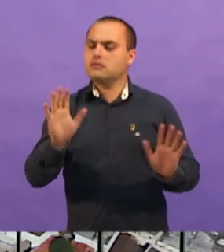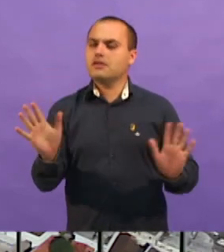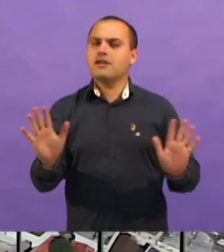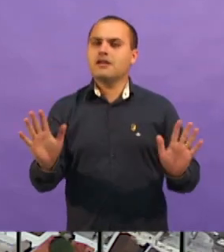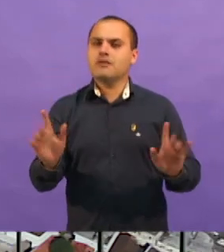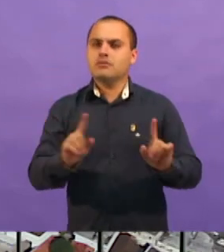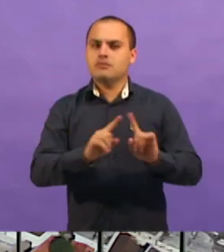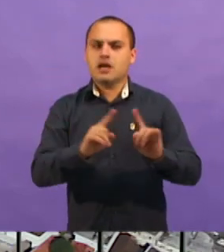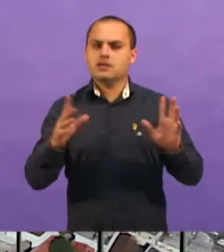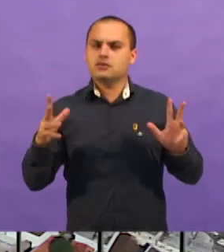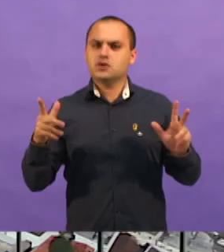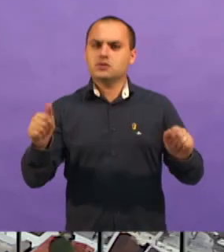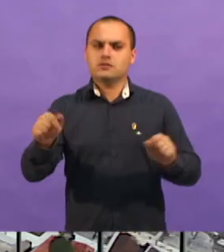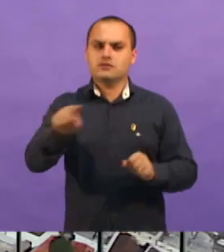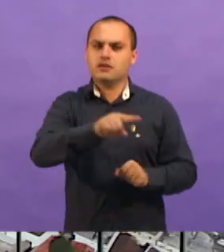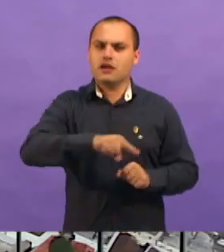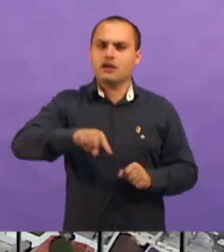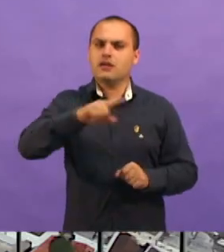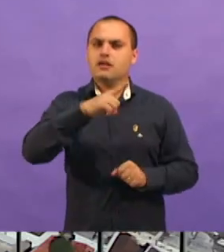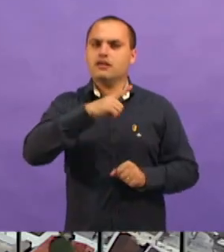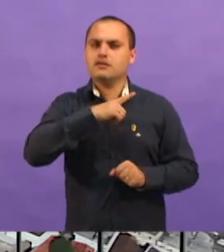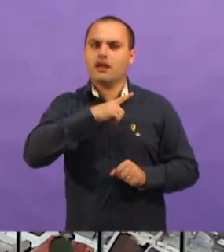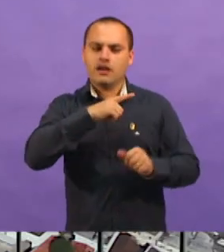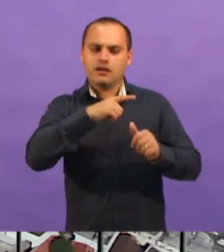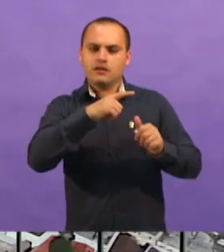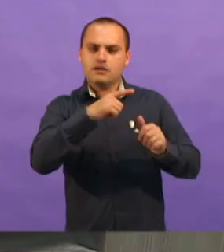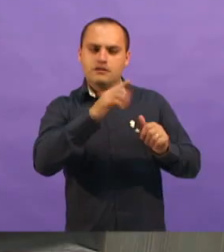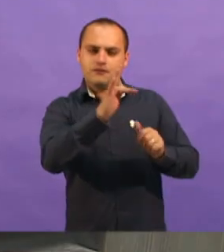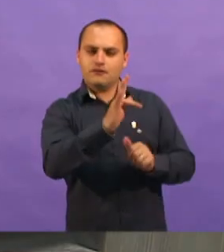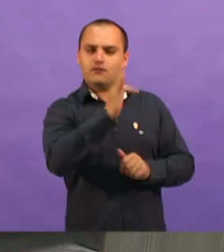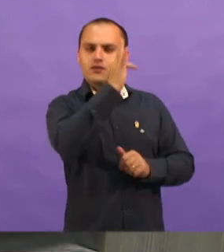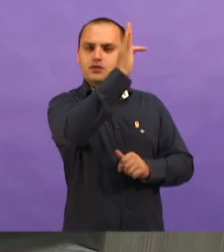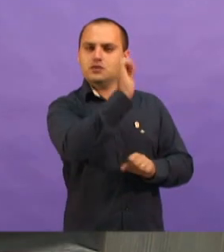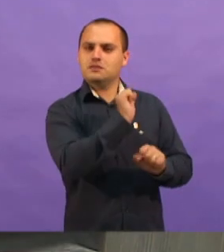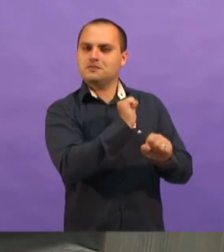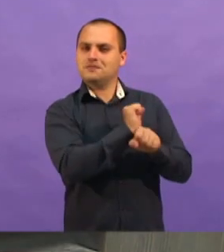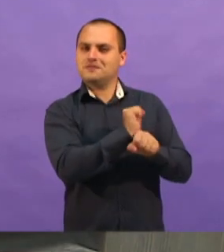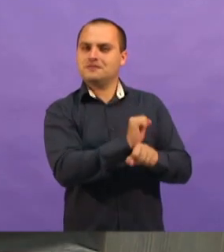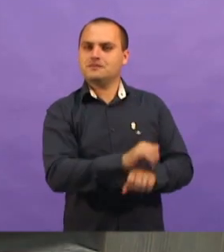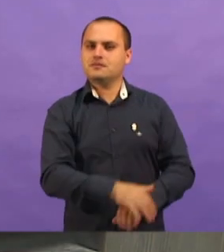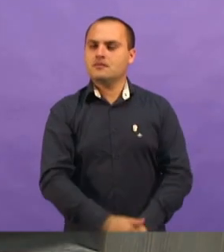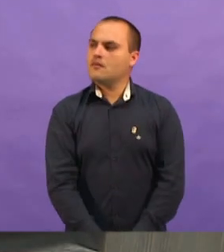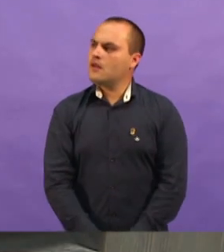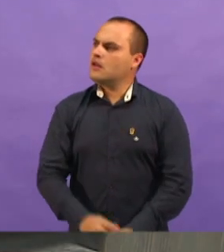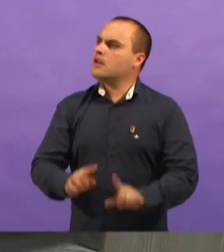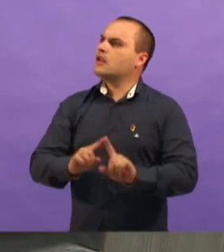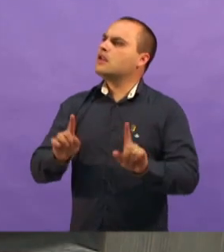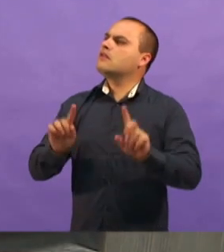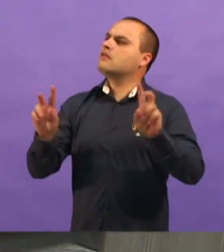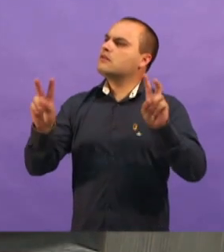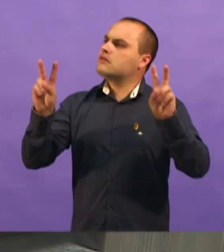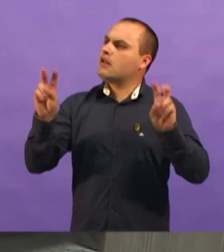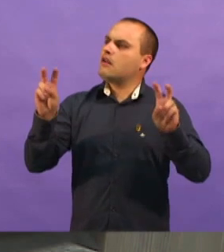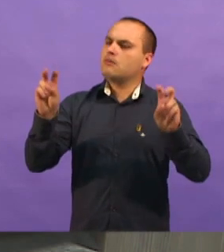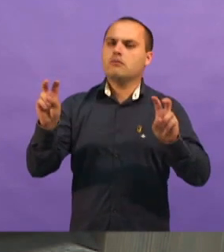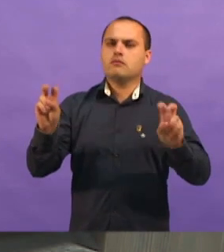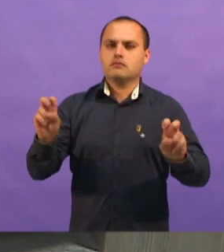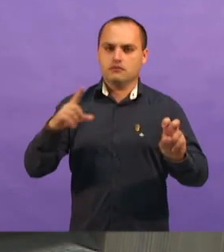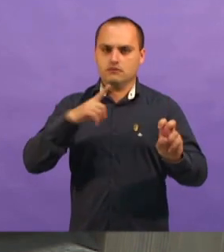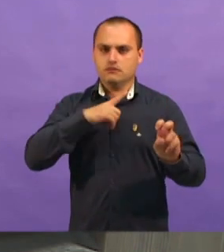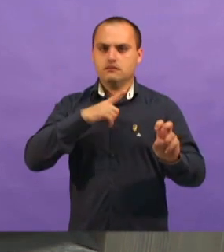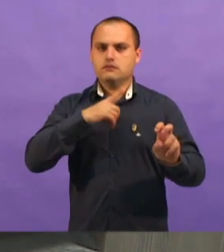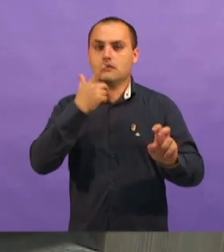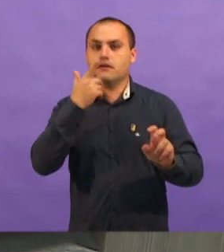tudo aqui se guarda para o futuro. E quais os temas a gente tem ali? Porque a gente vê que tem clube